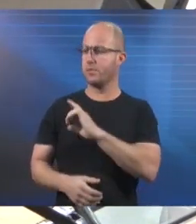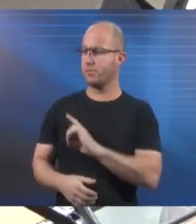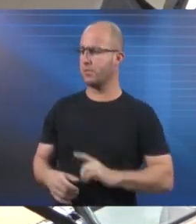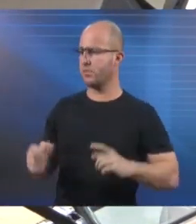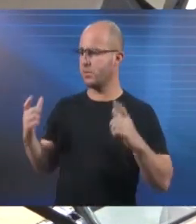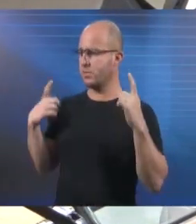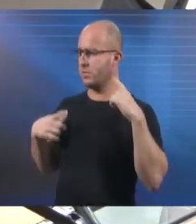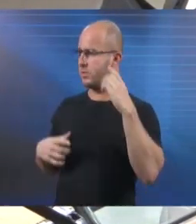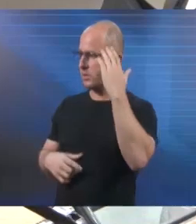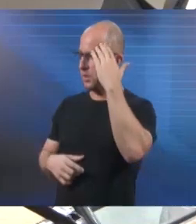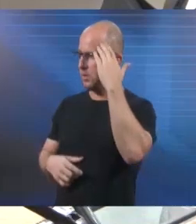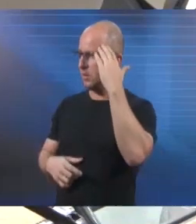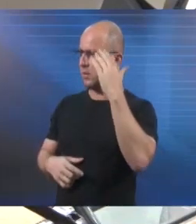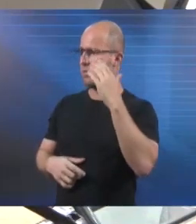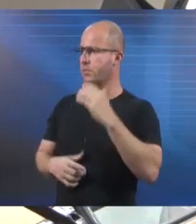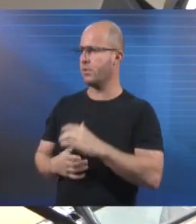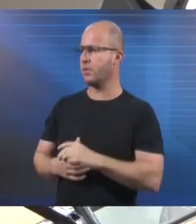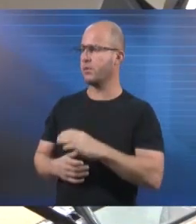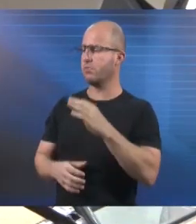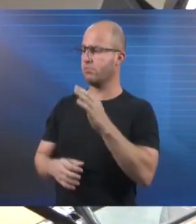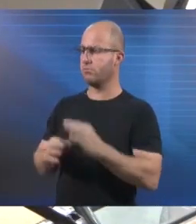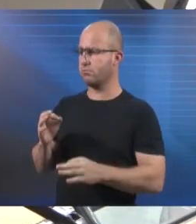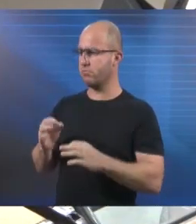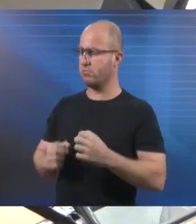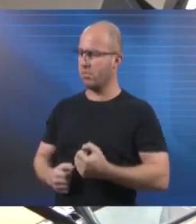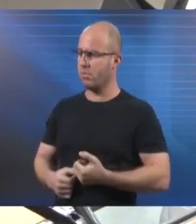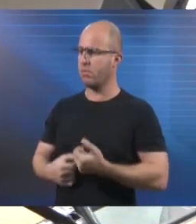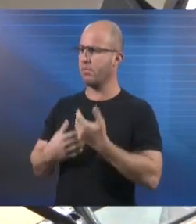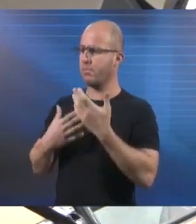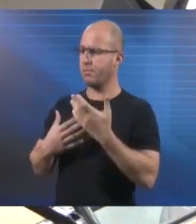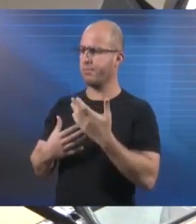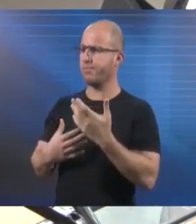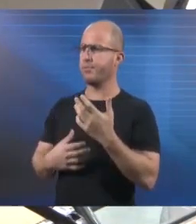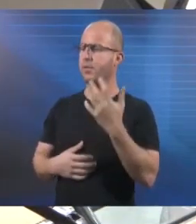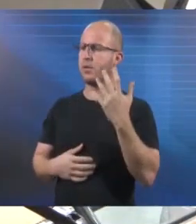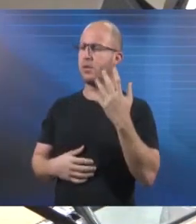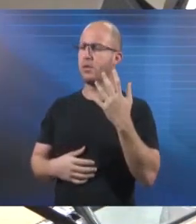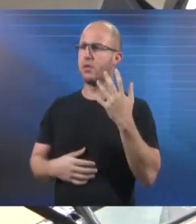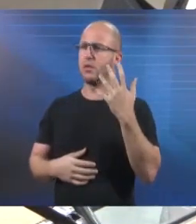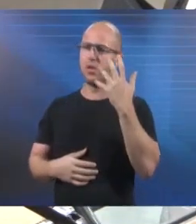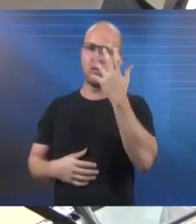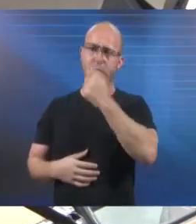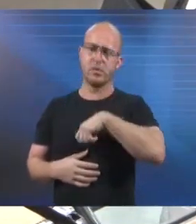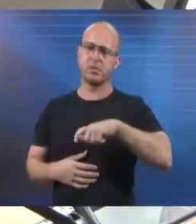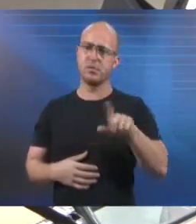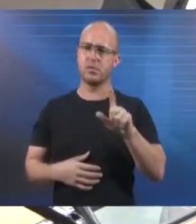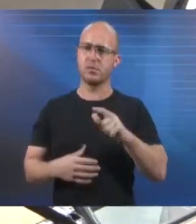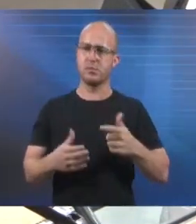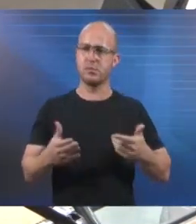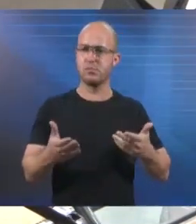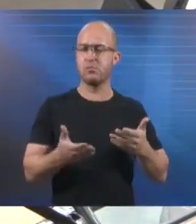e por dever de Justiça eu vou externar aqui quase nós não